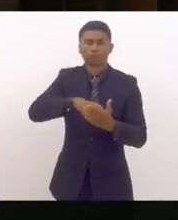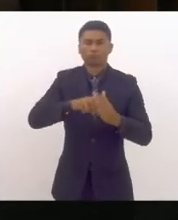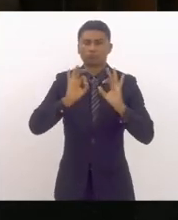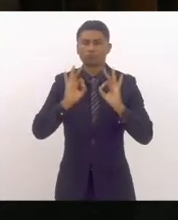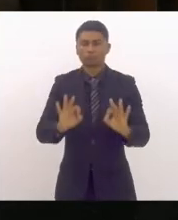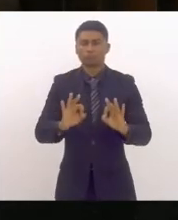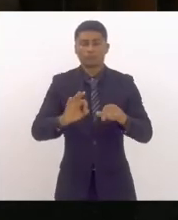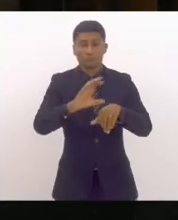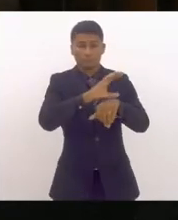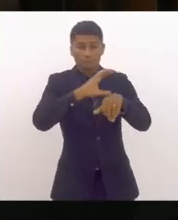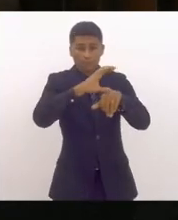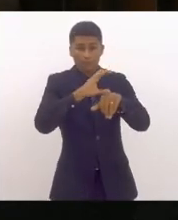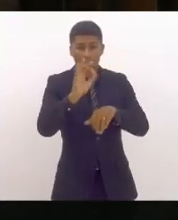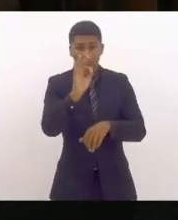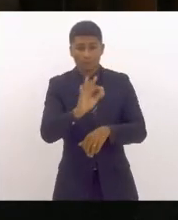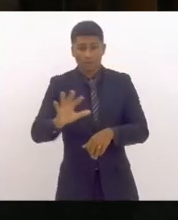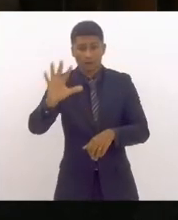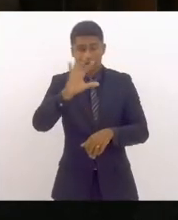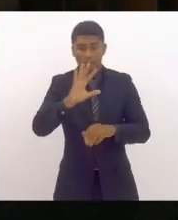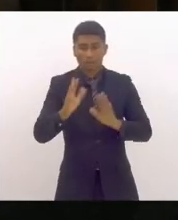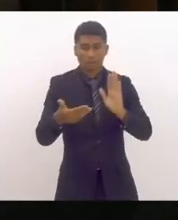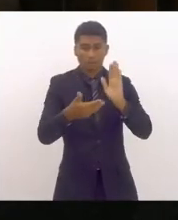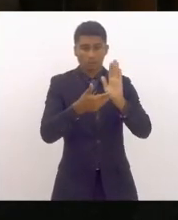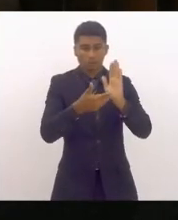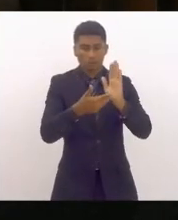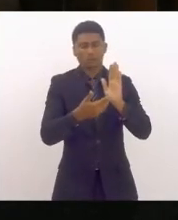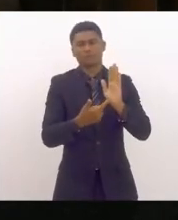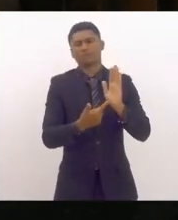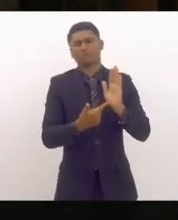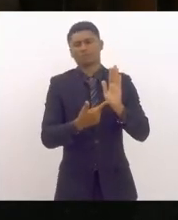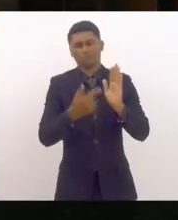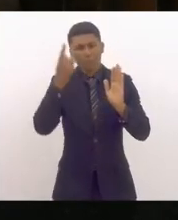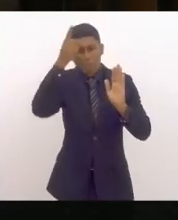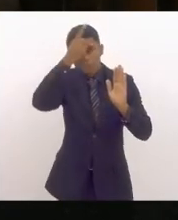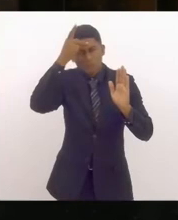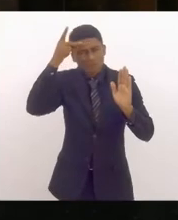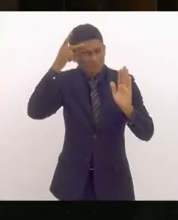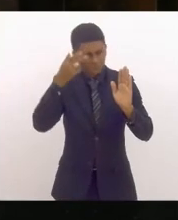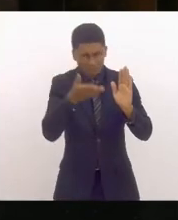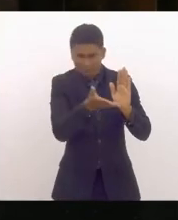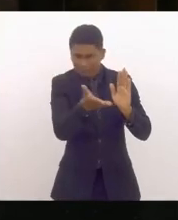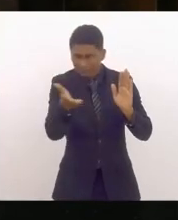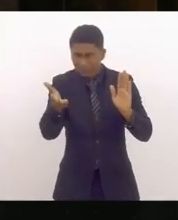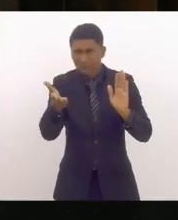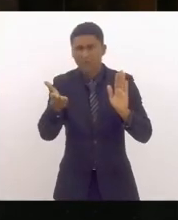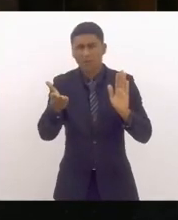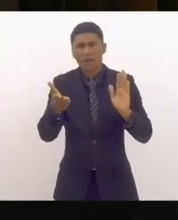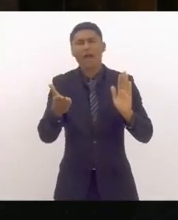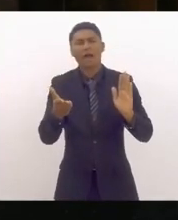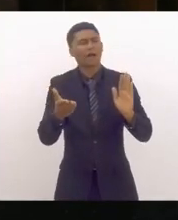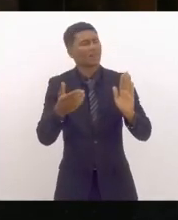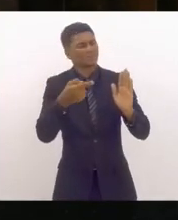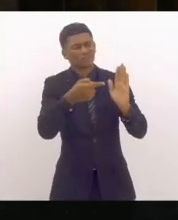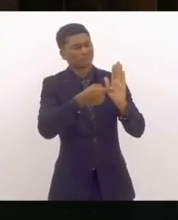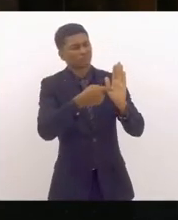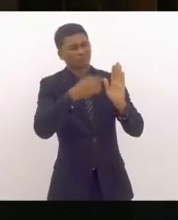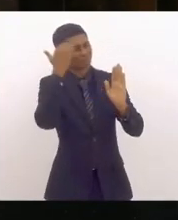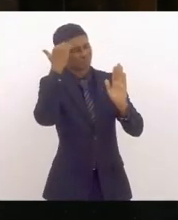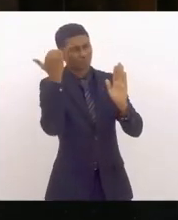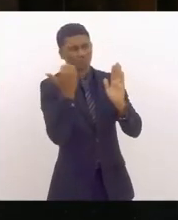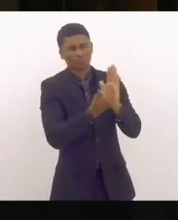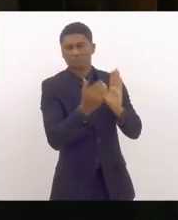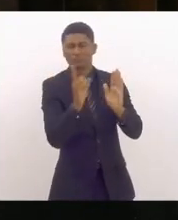e a Constituição Federal ninguém pode avançar sobre aquilo que ela